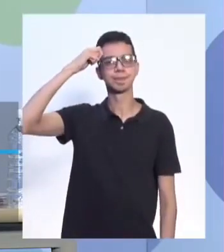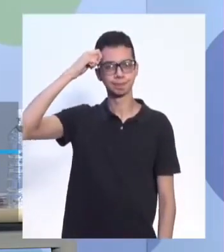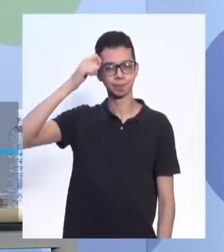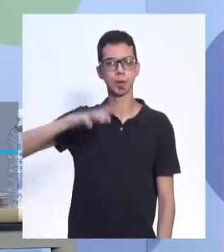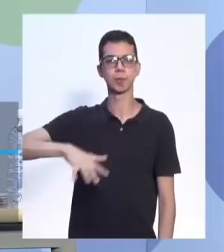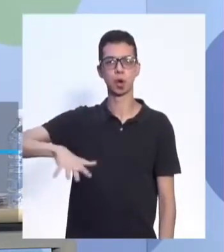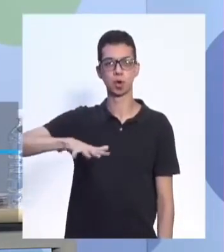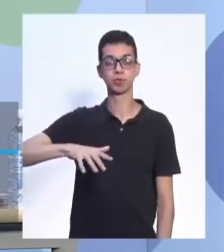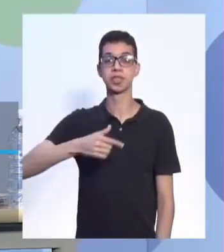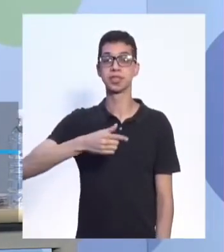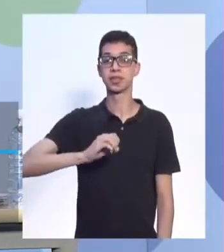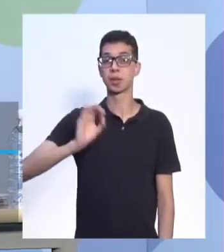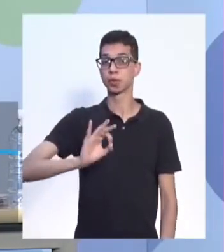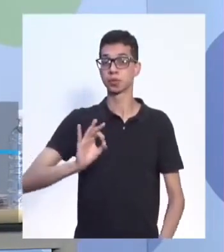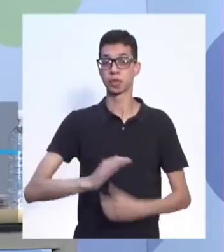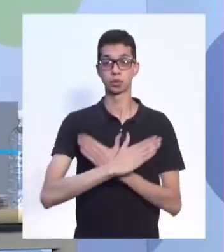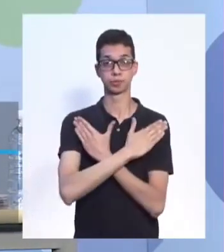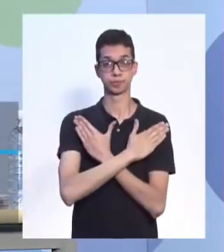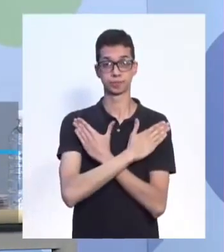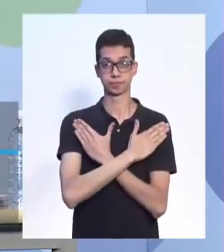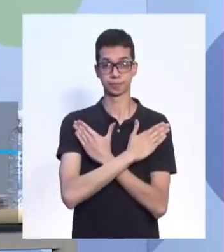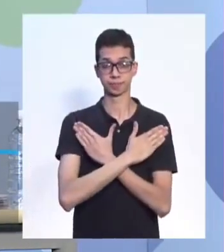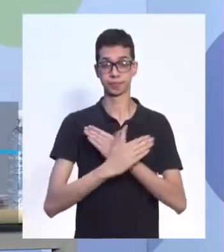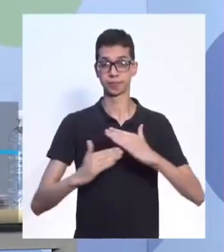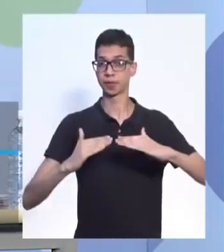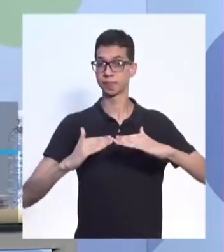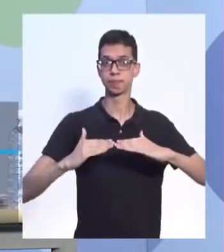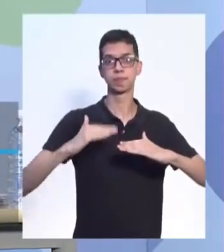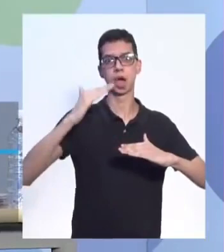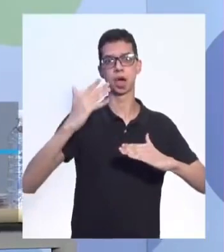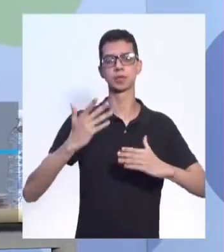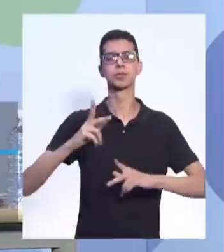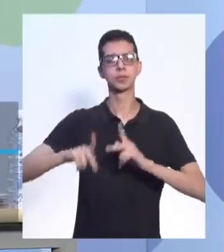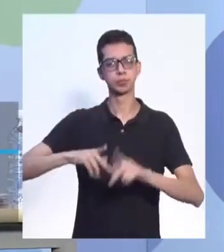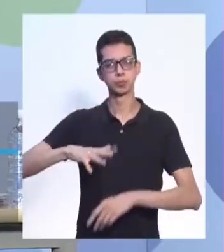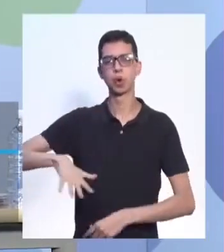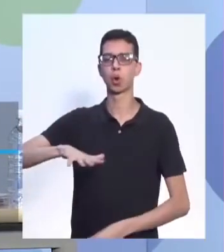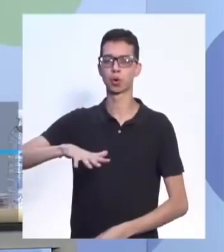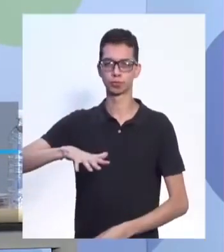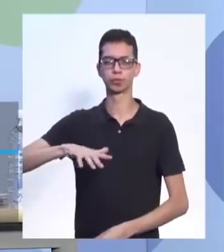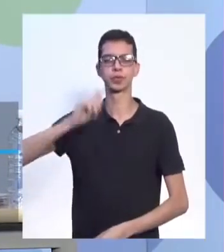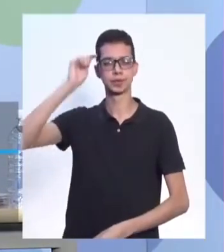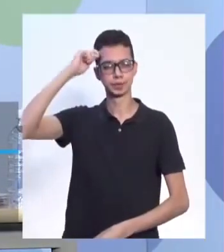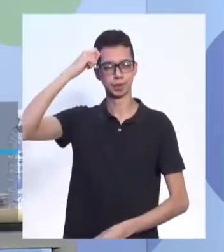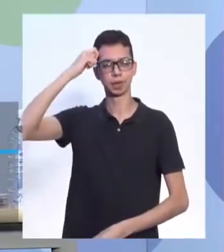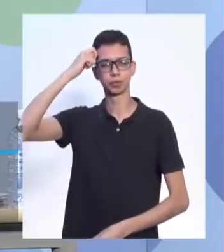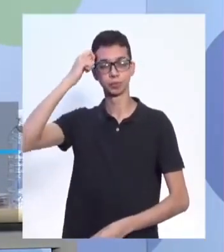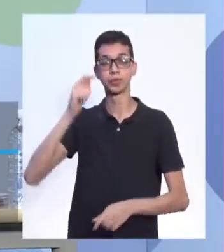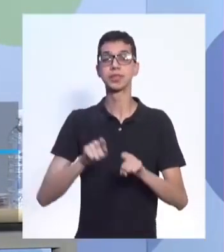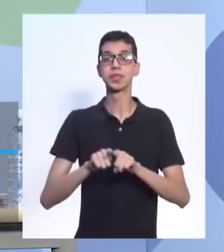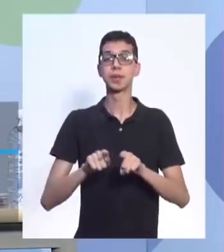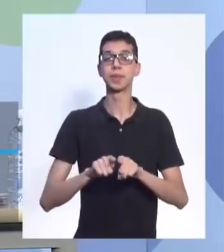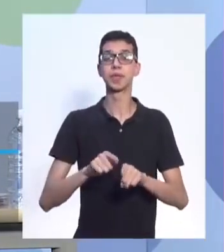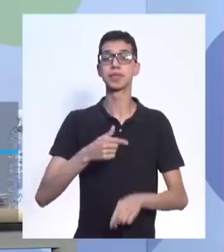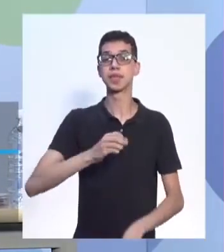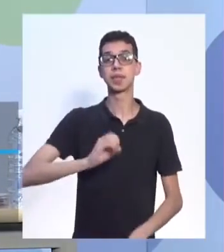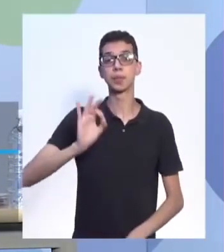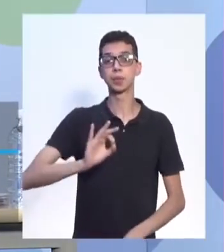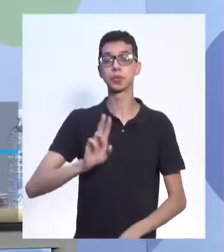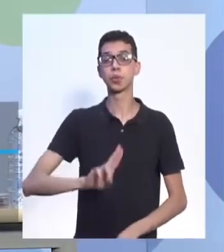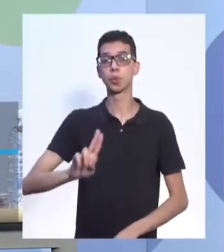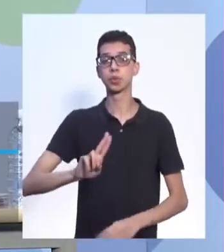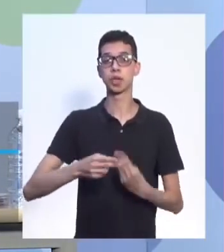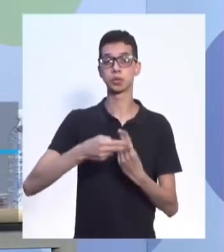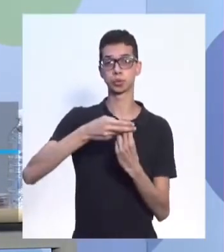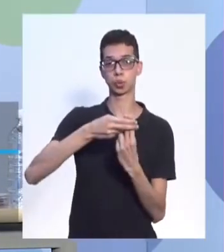que estão desempregadas fazem parte da população negra. Mais de 70% das pessoas que usam o SUS são pessoas